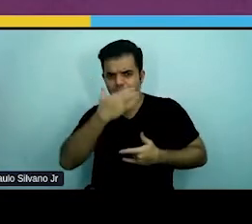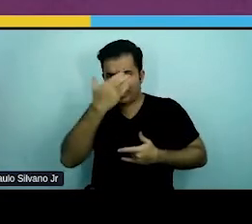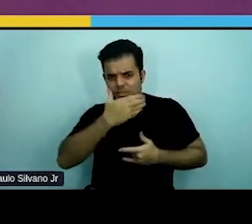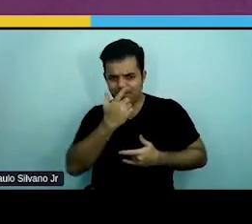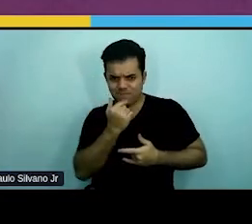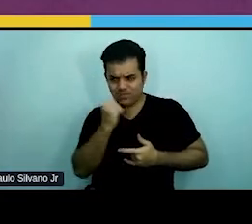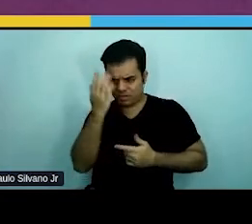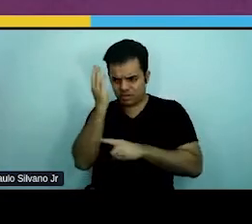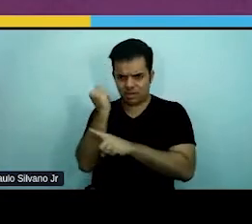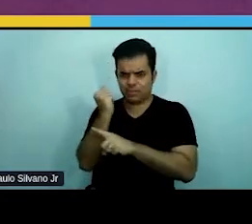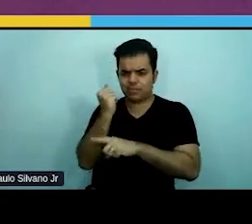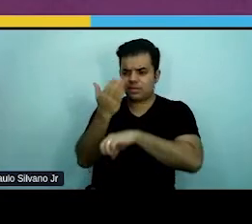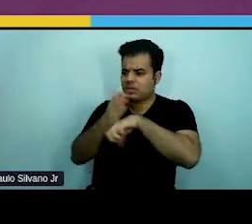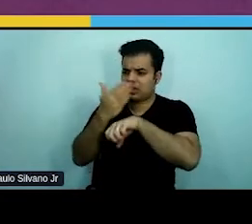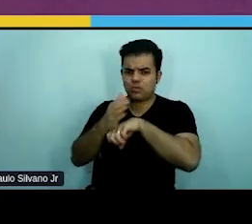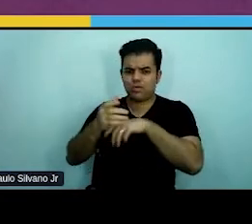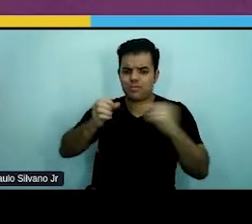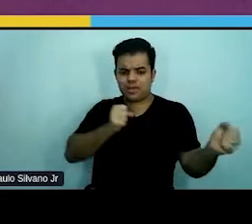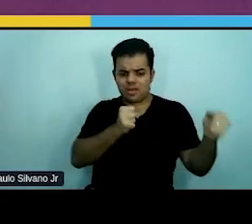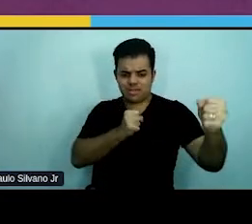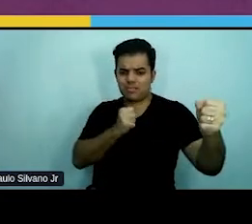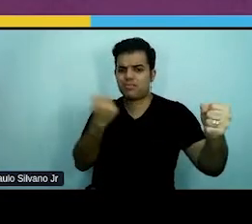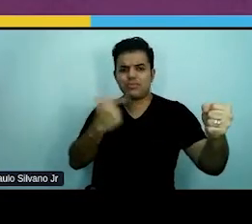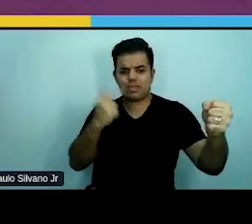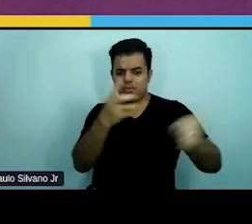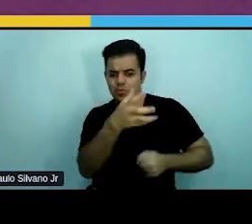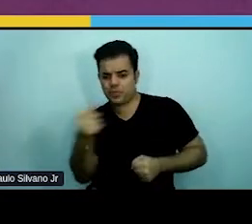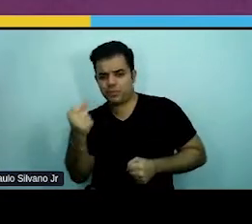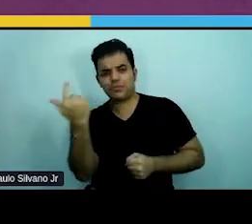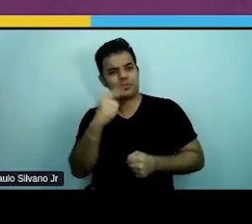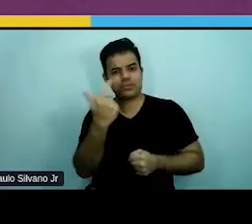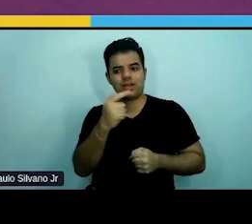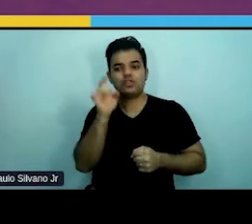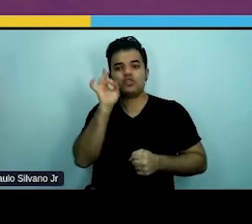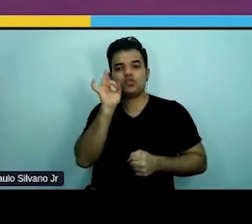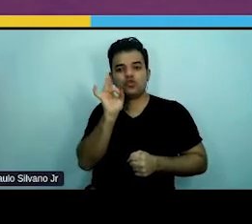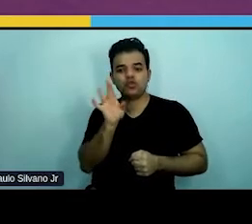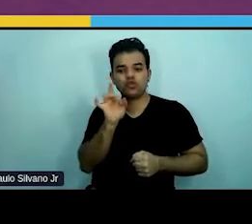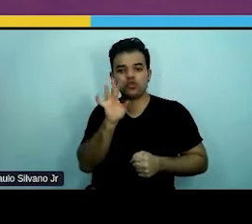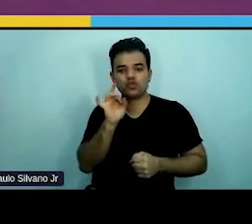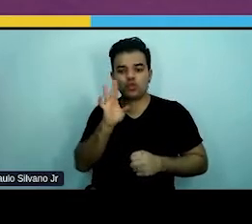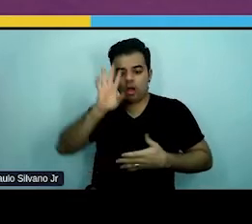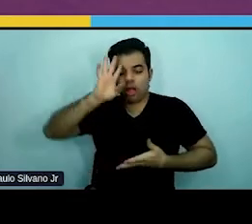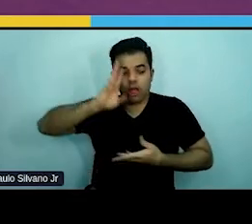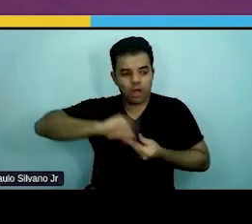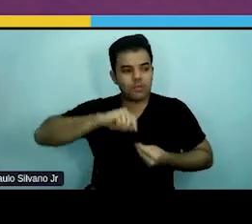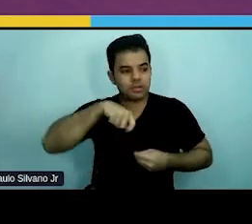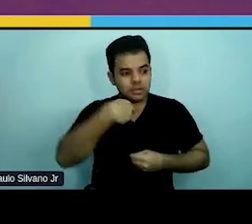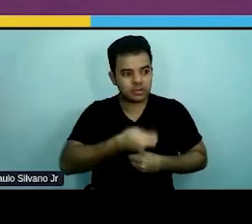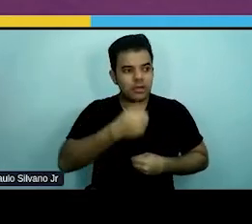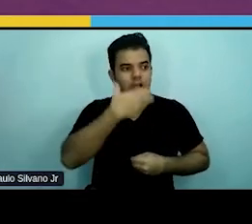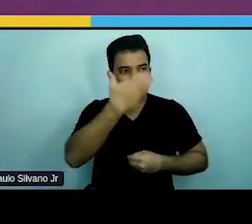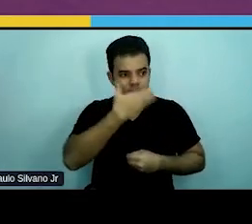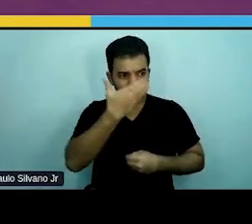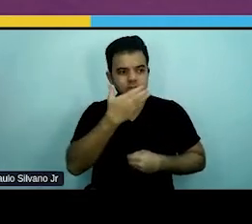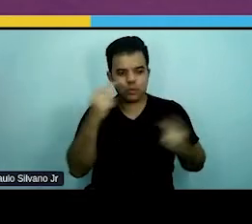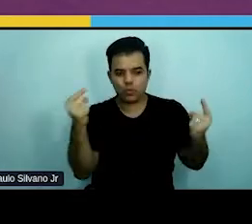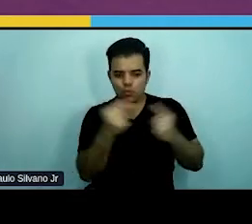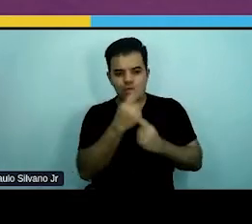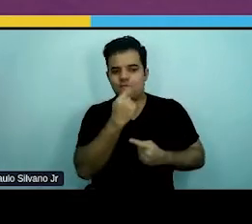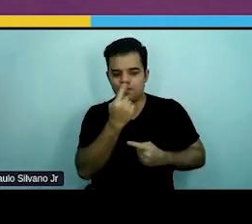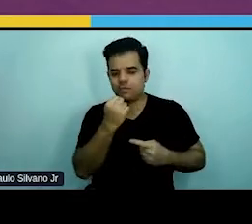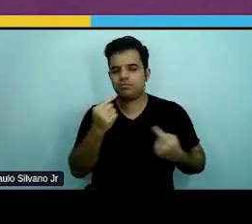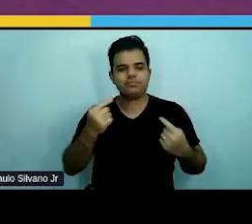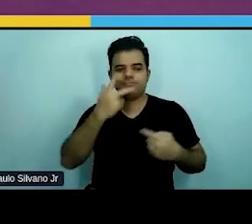processo de treinamento não tinha esse exemplo. Então, ele não teve a capacidade, né, de